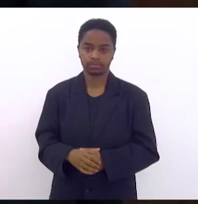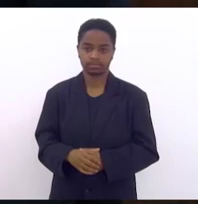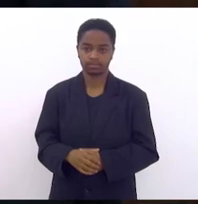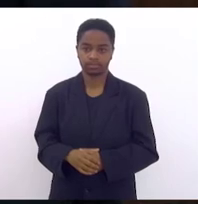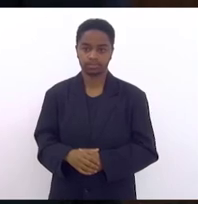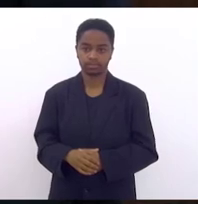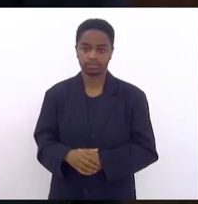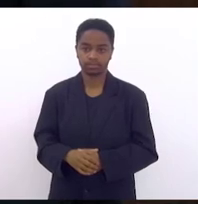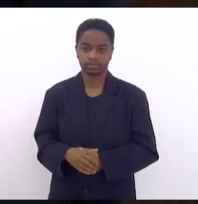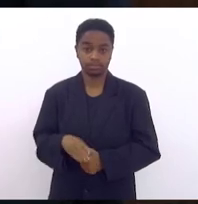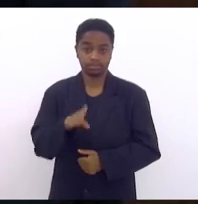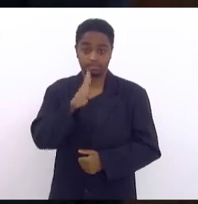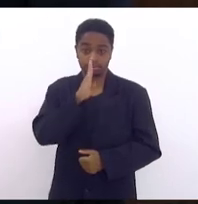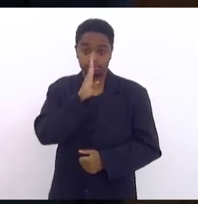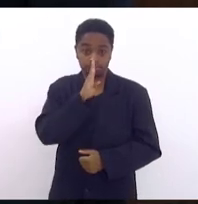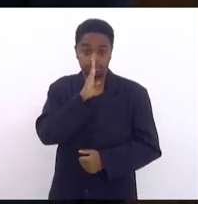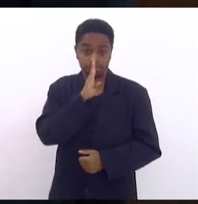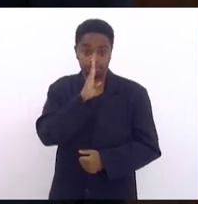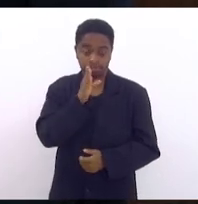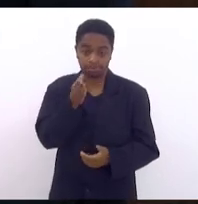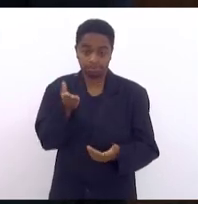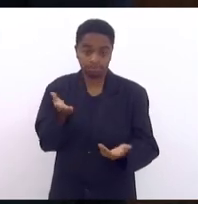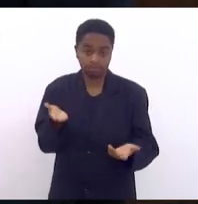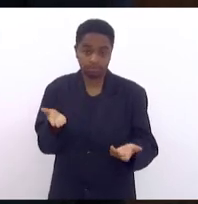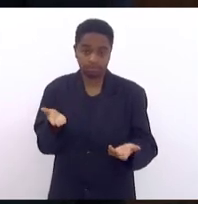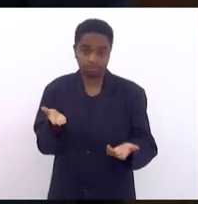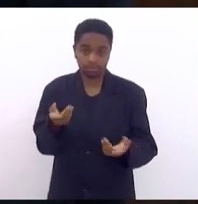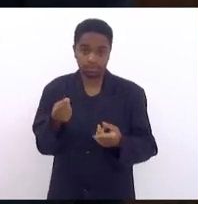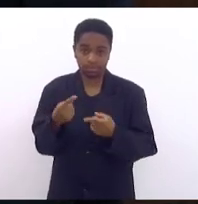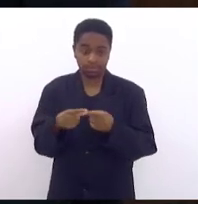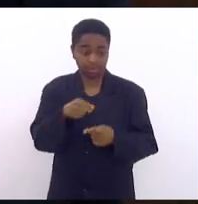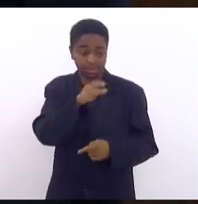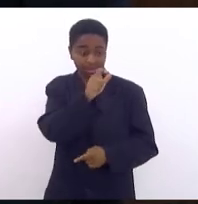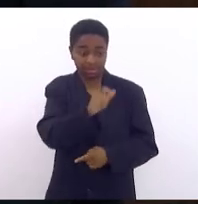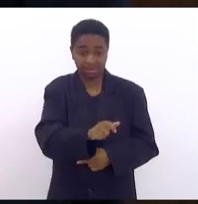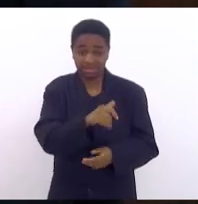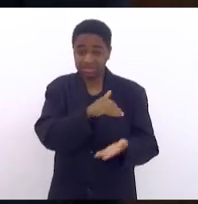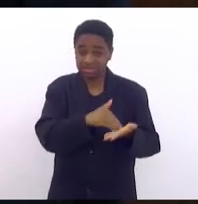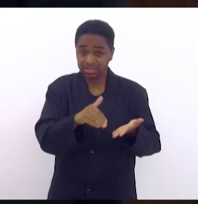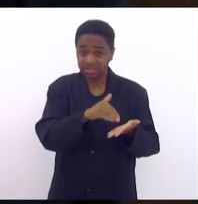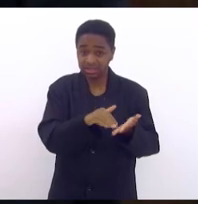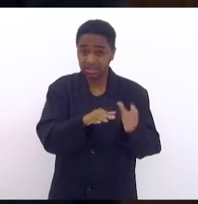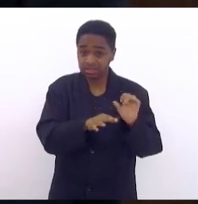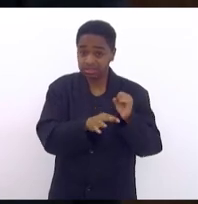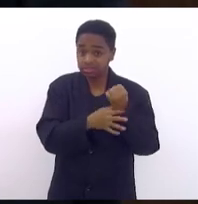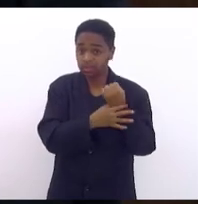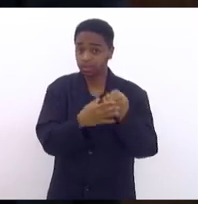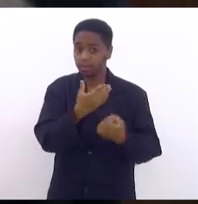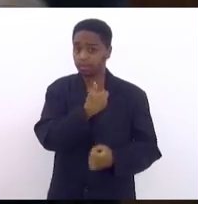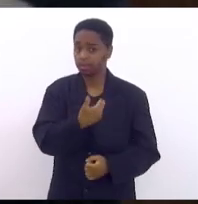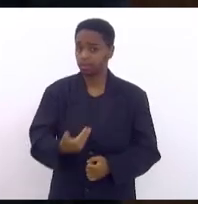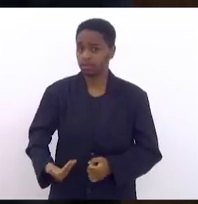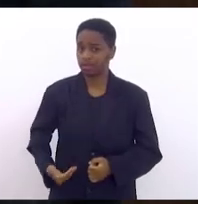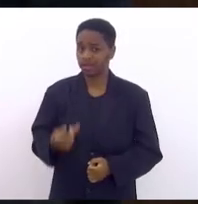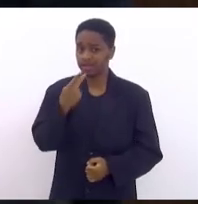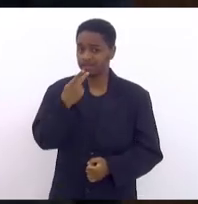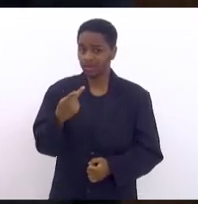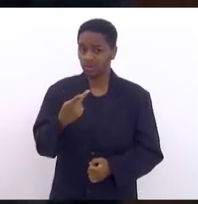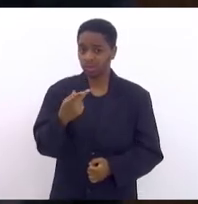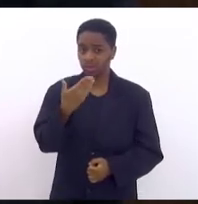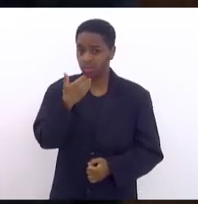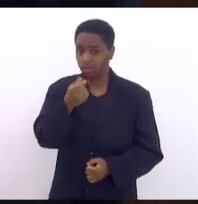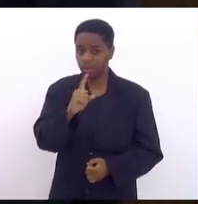Um silêncio sepulcral. É o secretário de Segurança Pública que diz que não vai